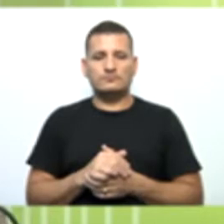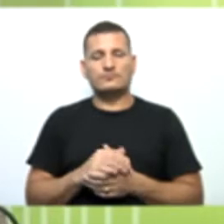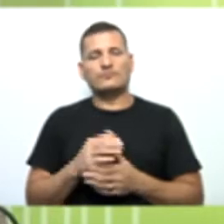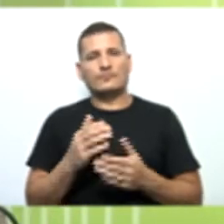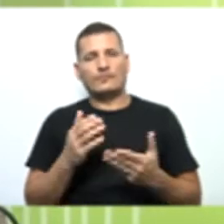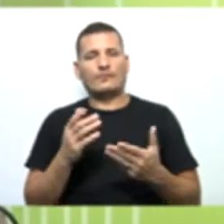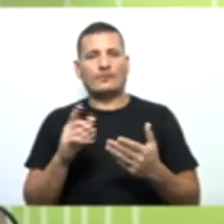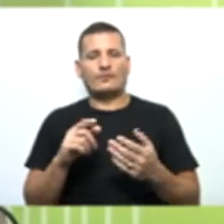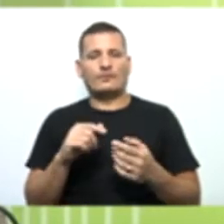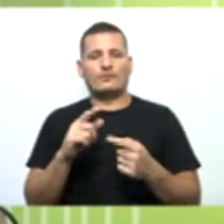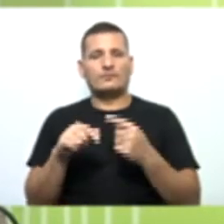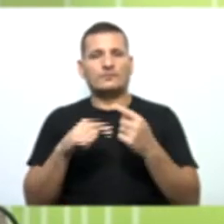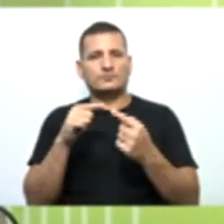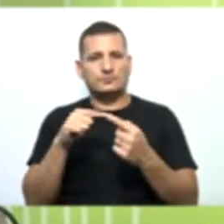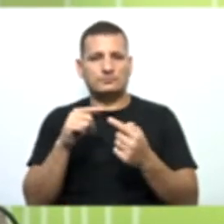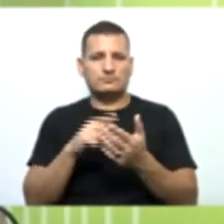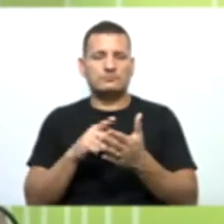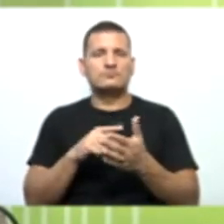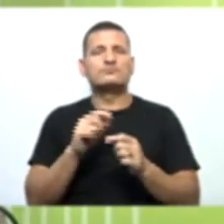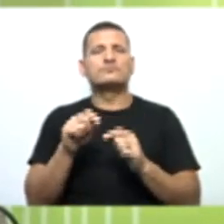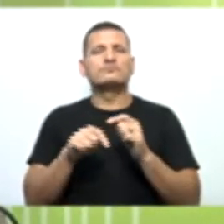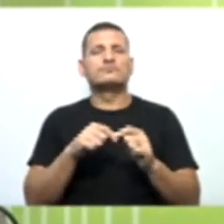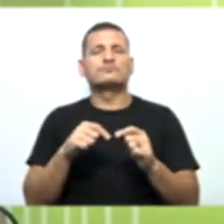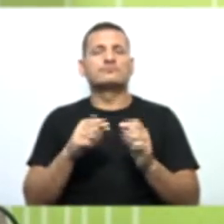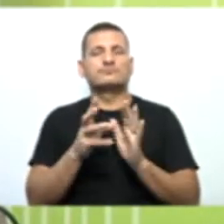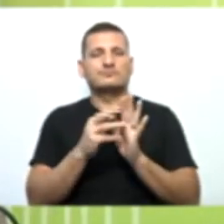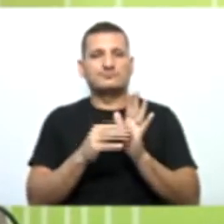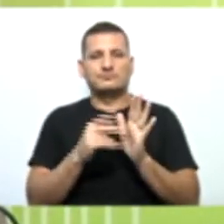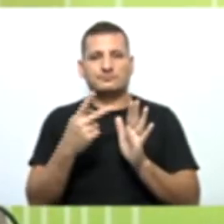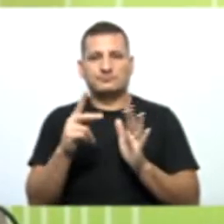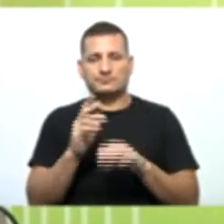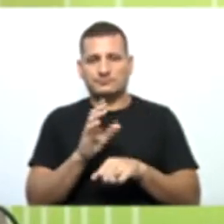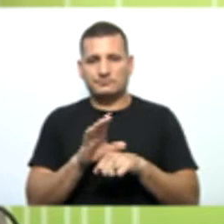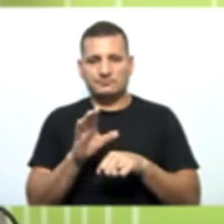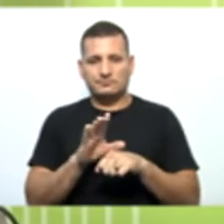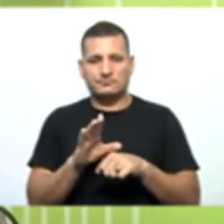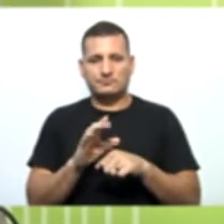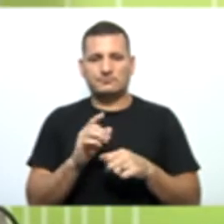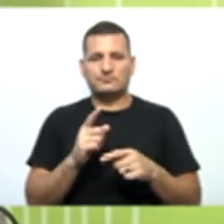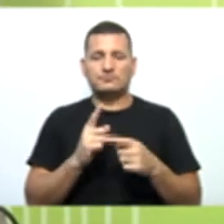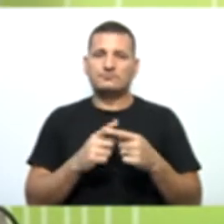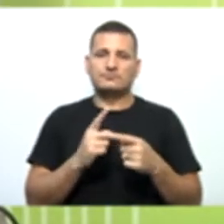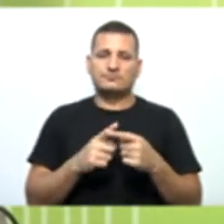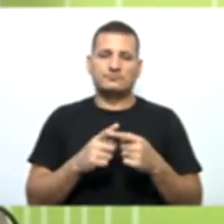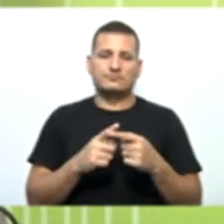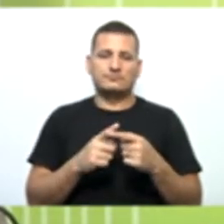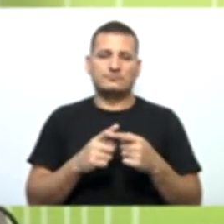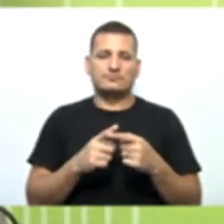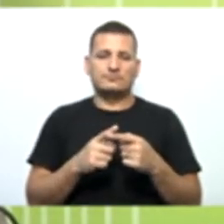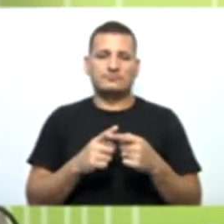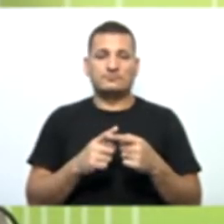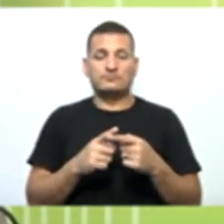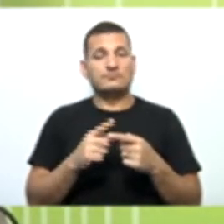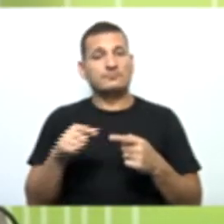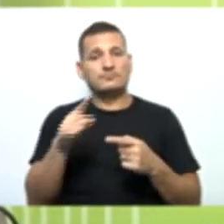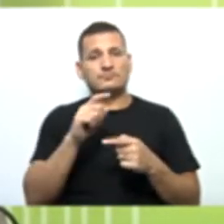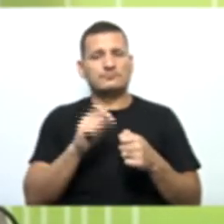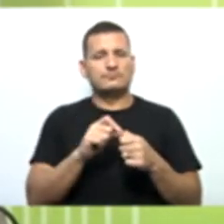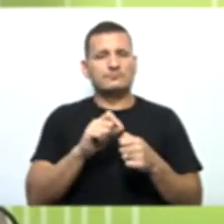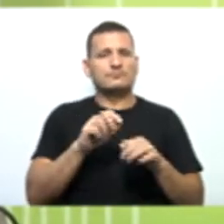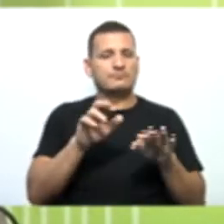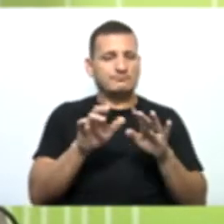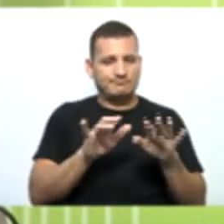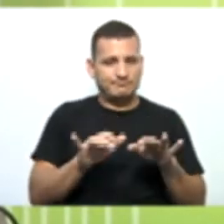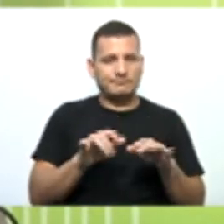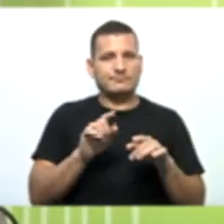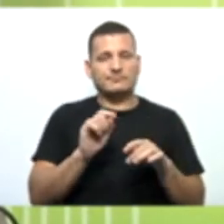objetivo, na realidade, o que é trabalhado no seu curso. Por quê? É um sistema, vocês estão desenvolvendo para a web. Na